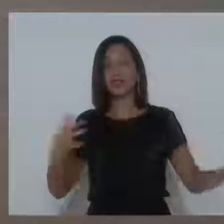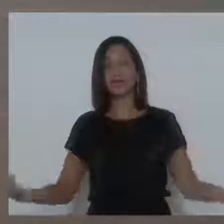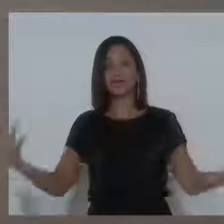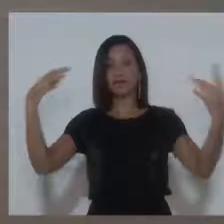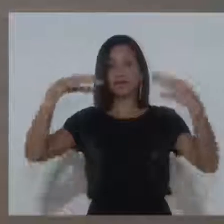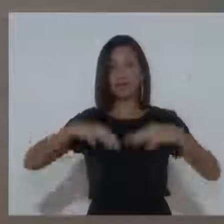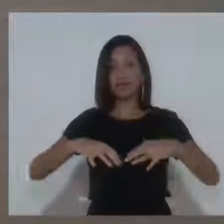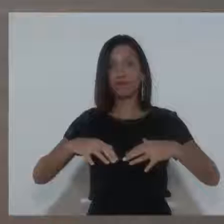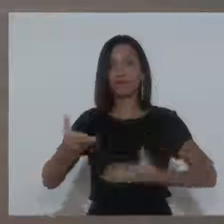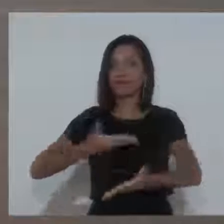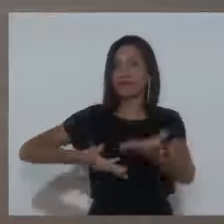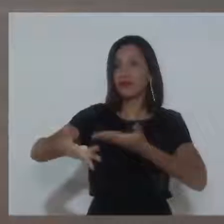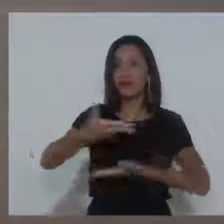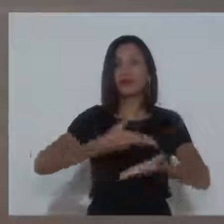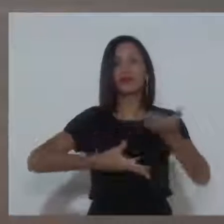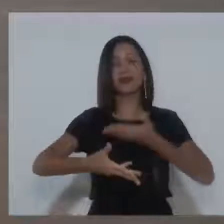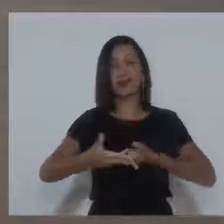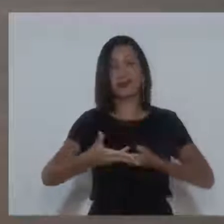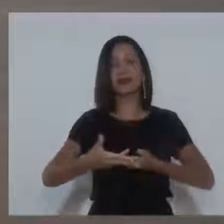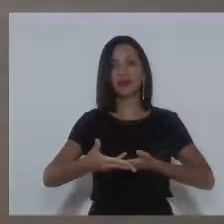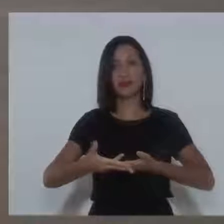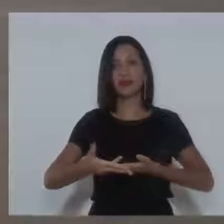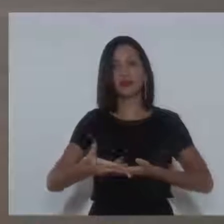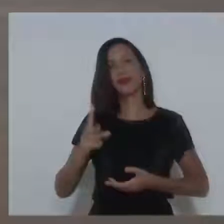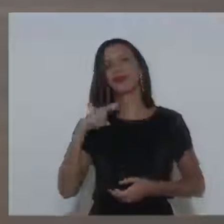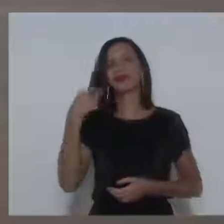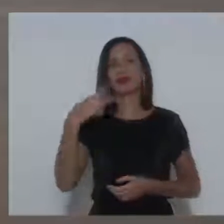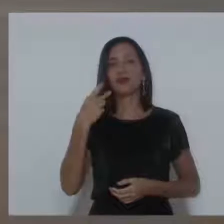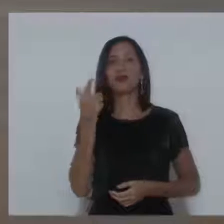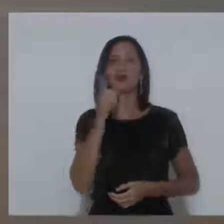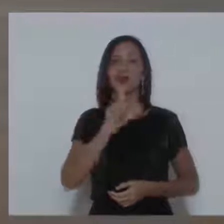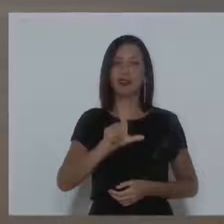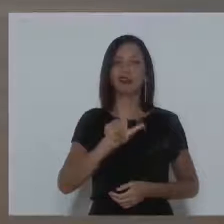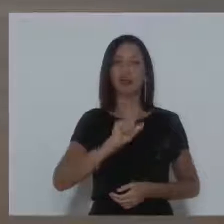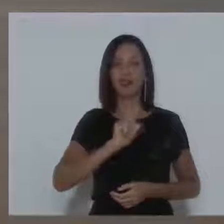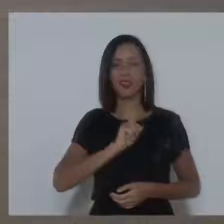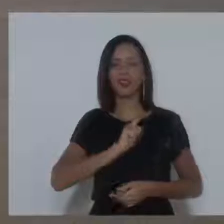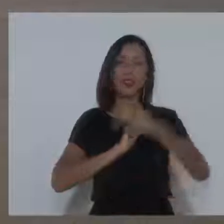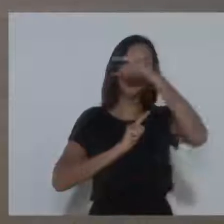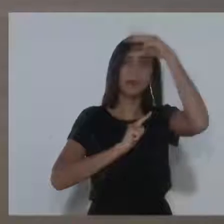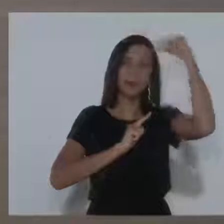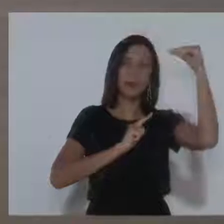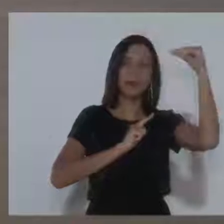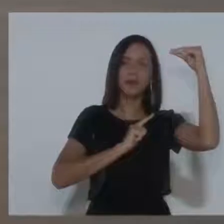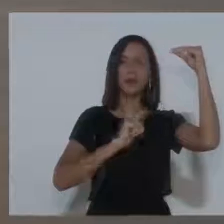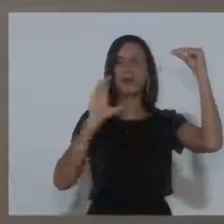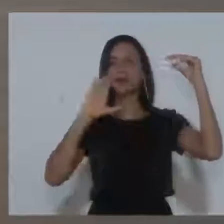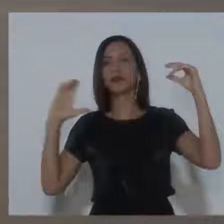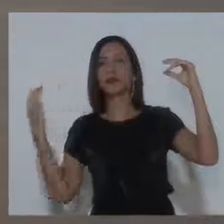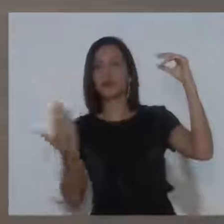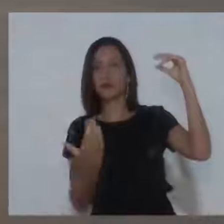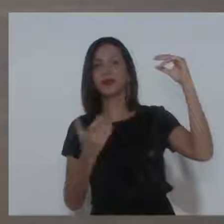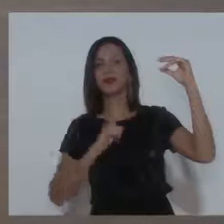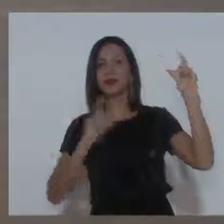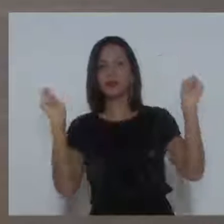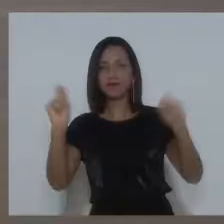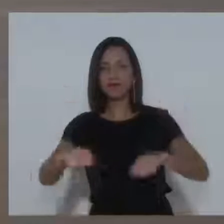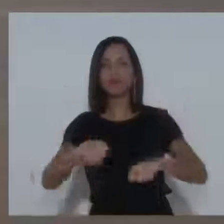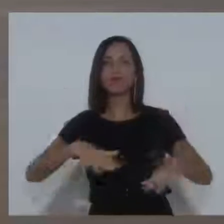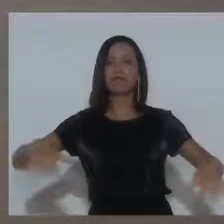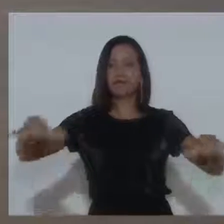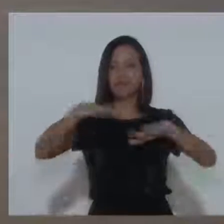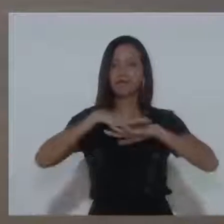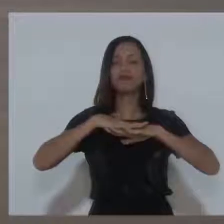para intermediar, fazer o papel, né, do vereador, que é intermediar com o executivo e com os órgãos competentes. Acho que